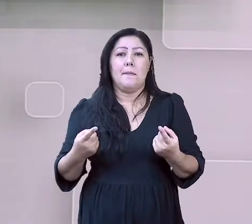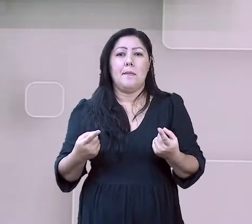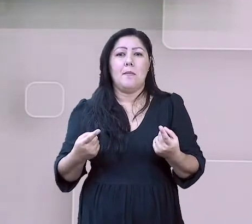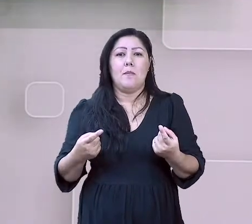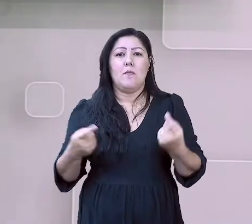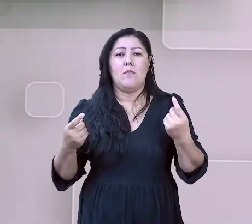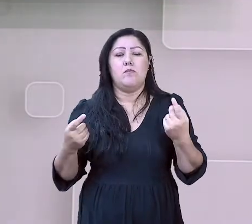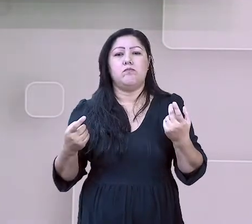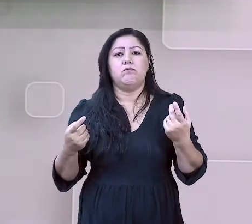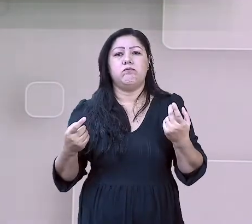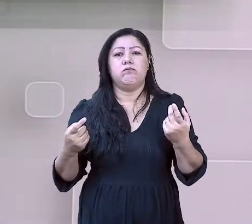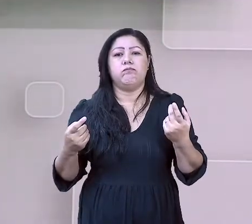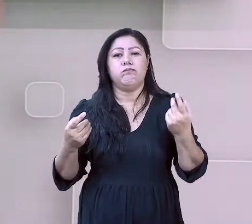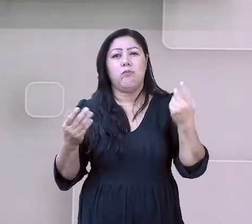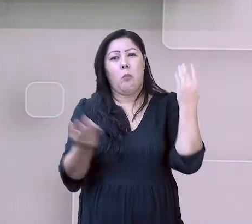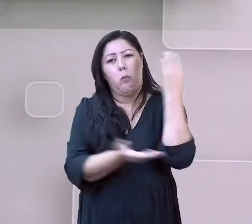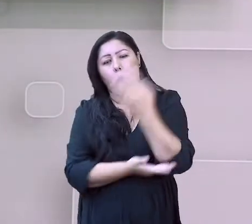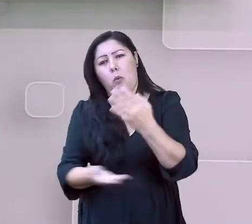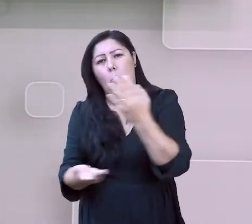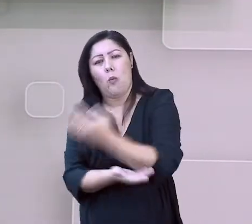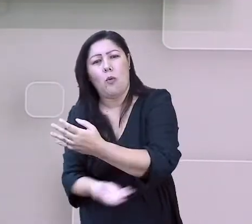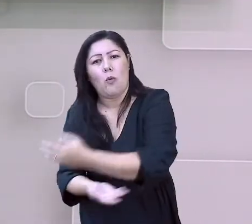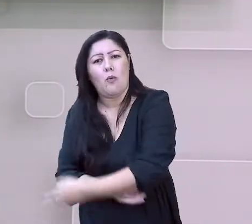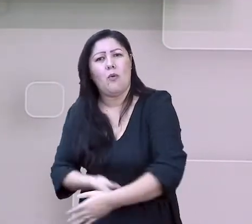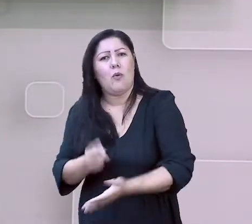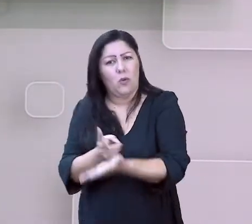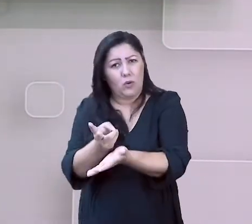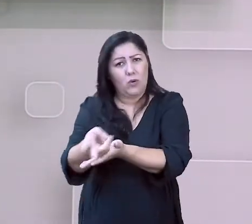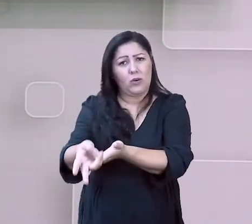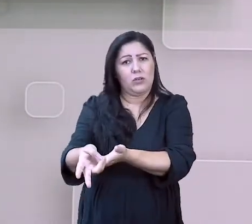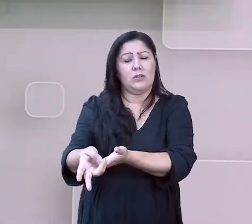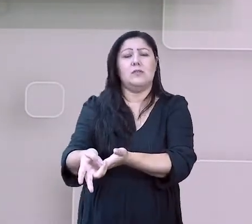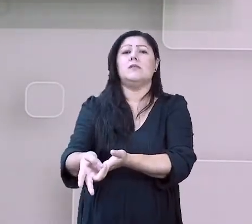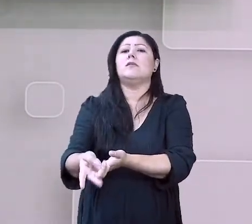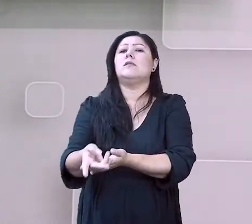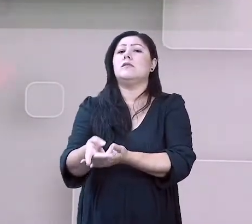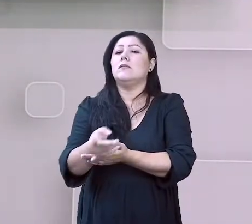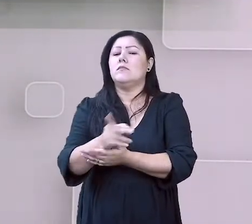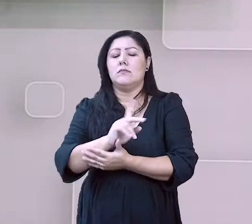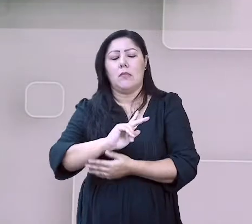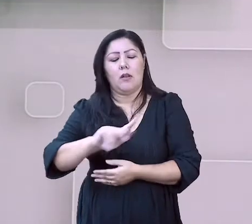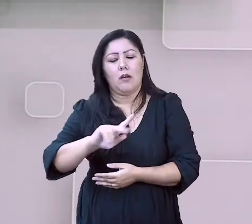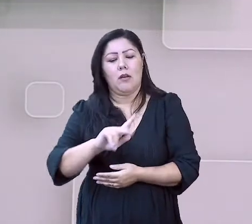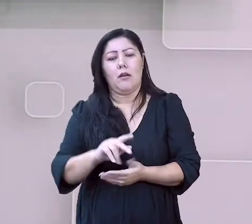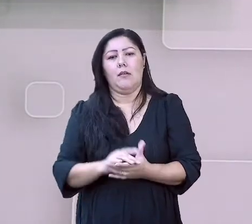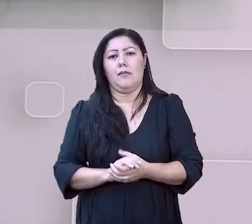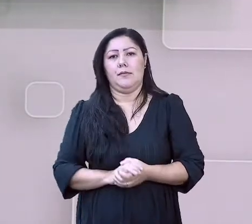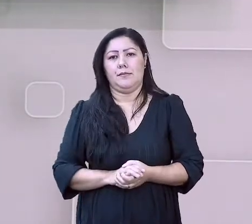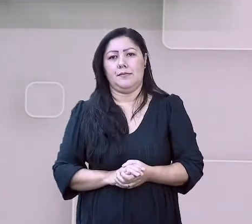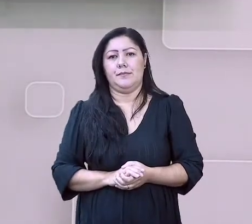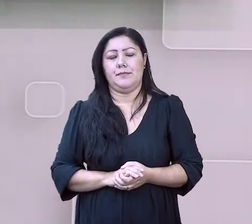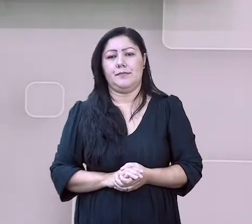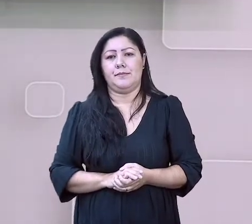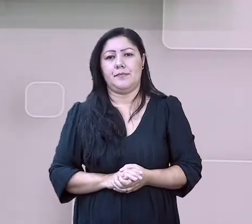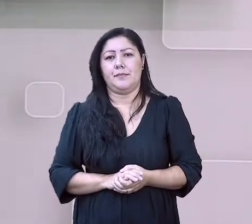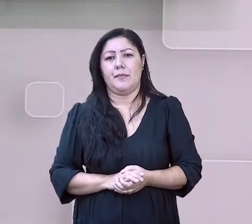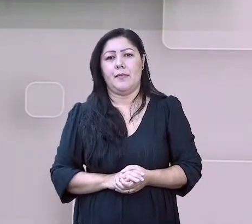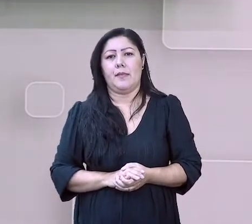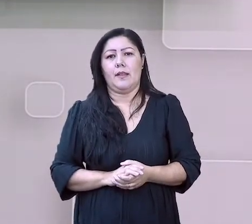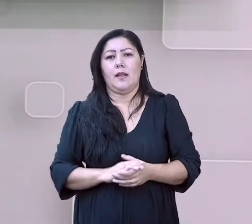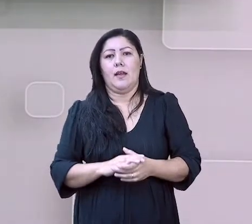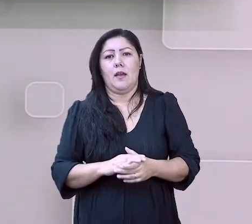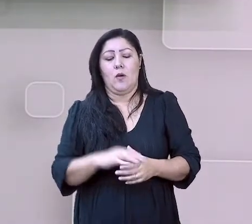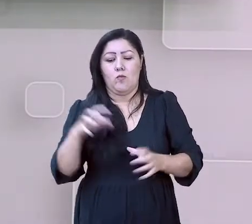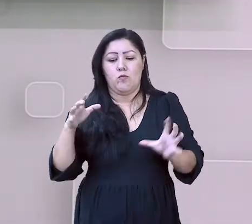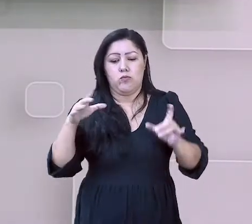que continua se destruindo assim de maneira devastadora. A ocupação humana